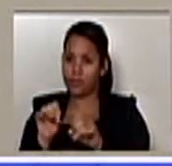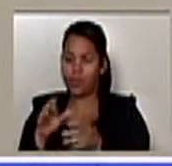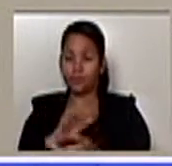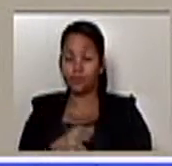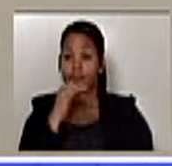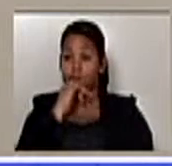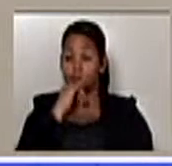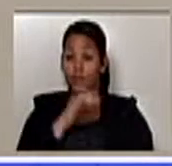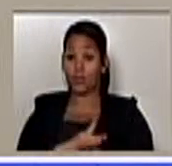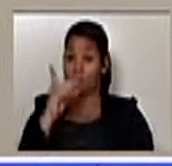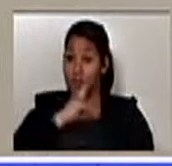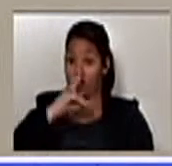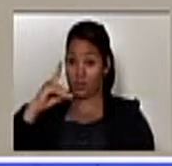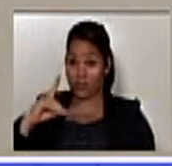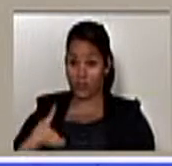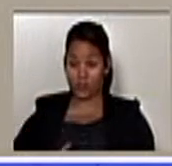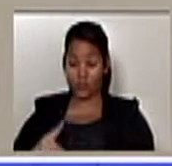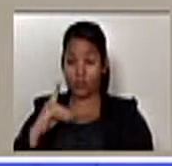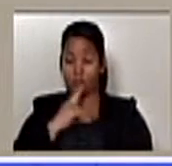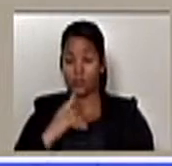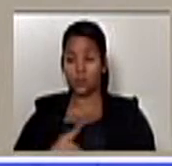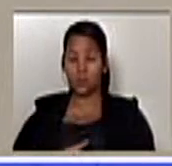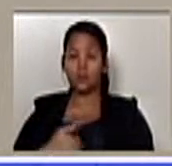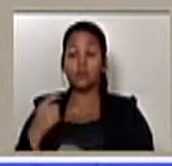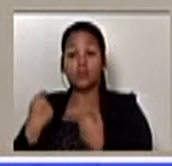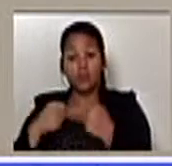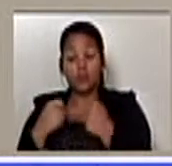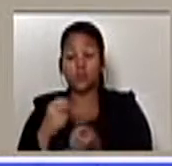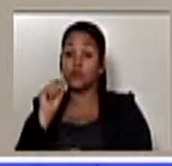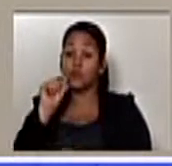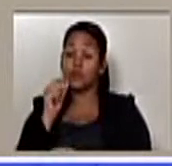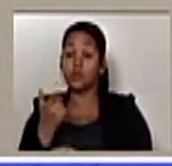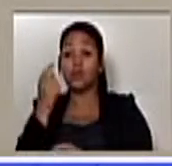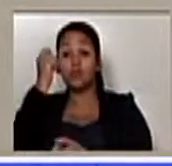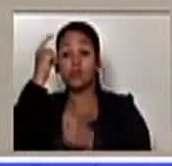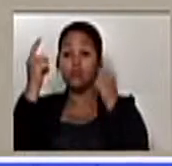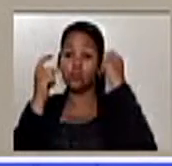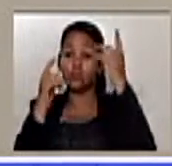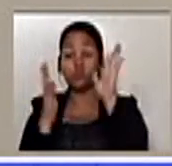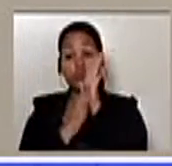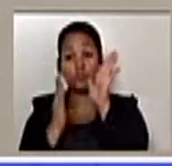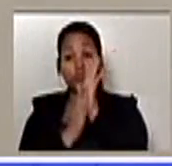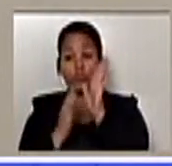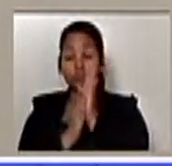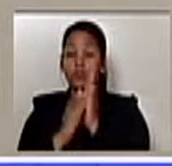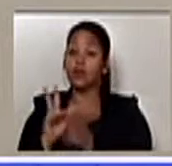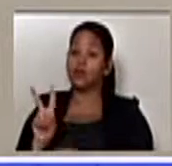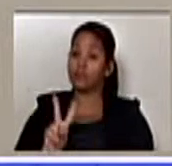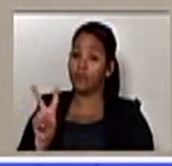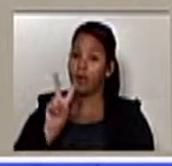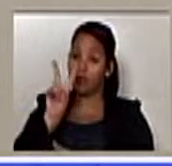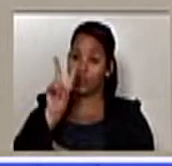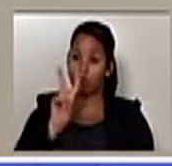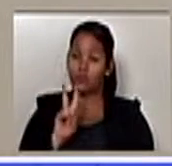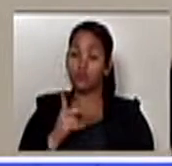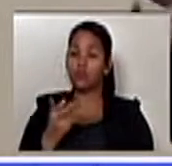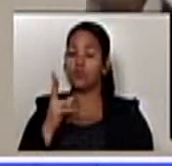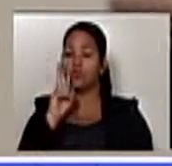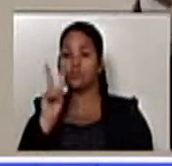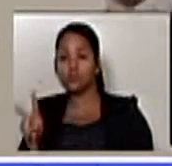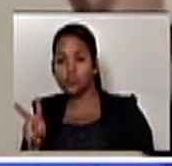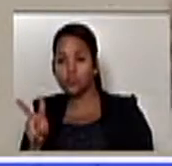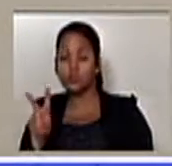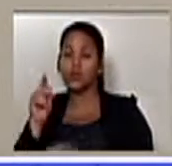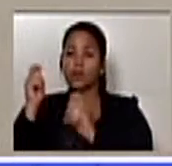execução do Estado dentro das suas bases políticas. Isso é o que é a emenda. E não essa história de que a emenda